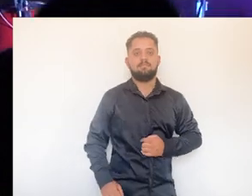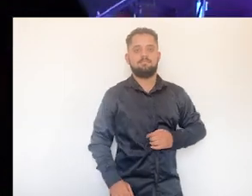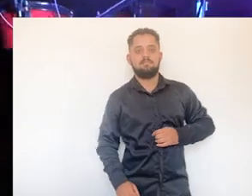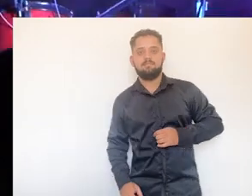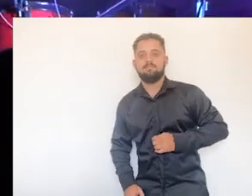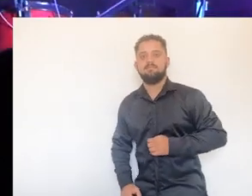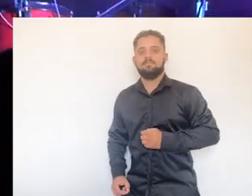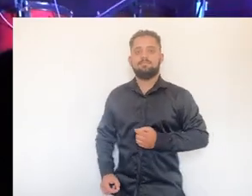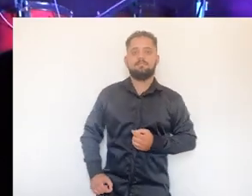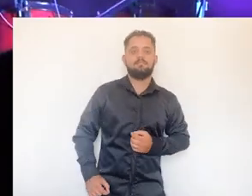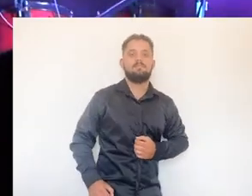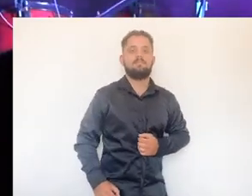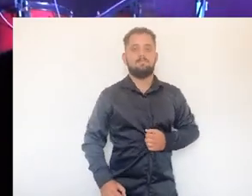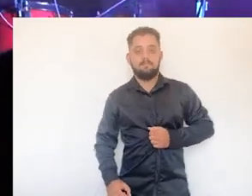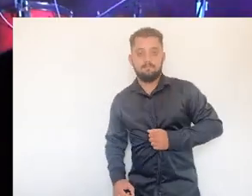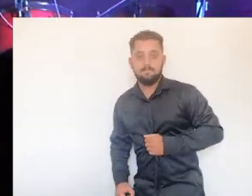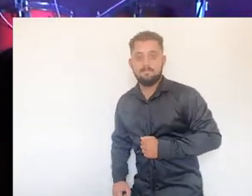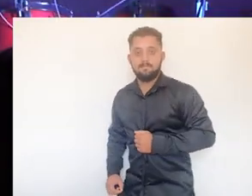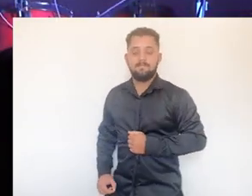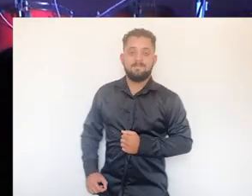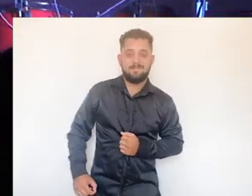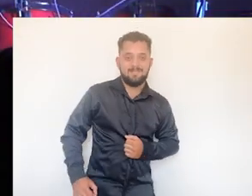Embalando esse baião.